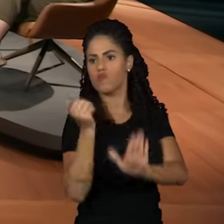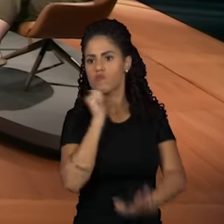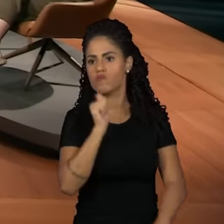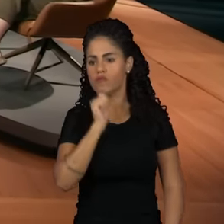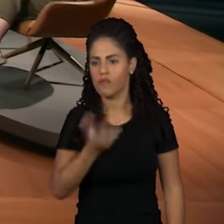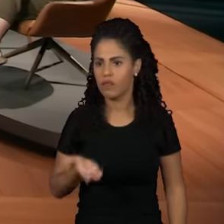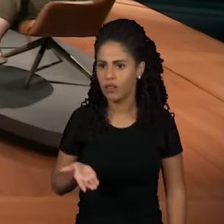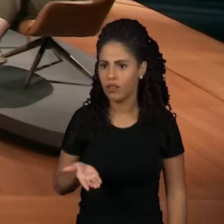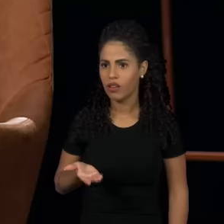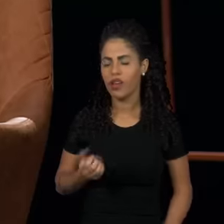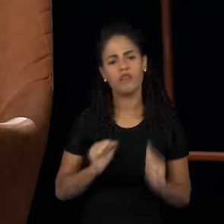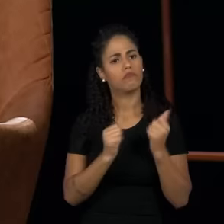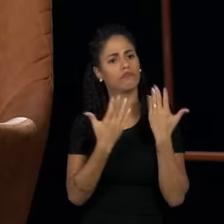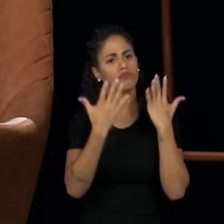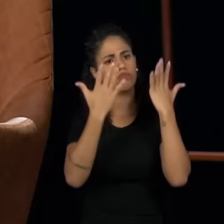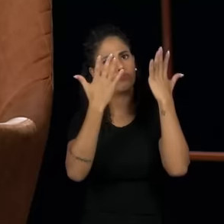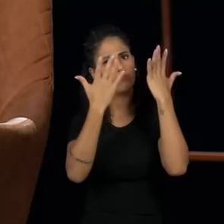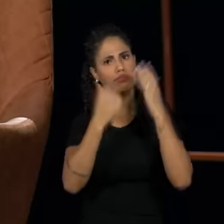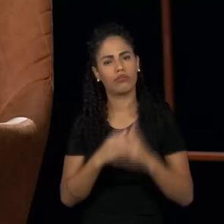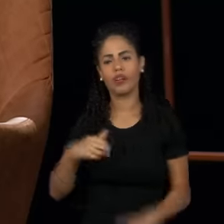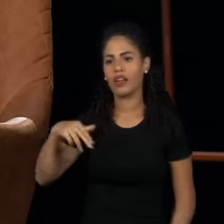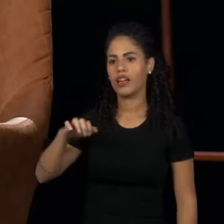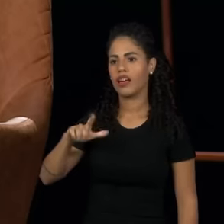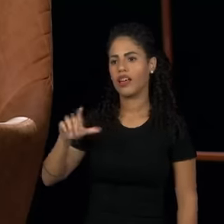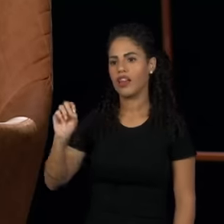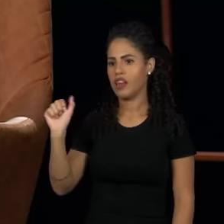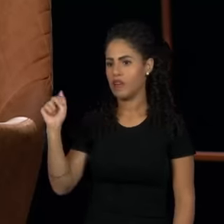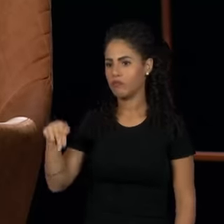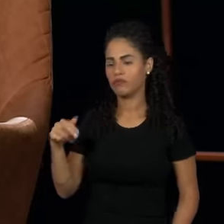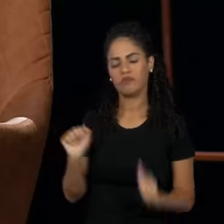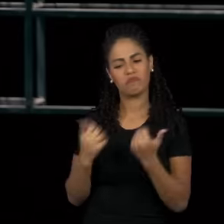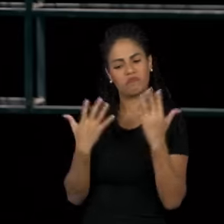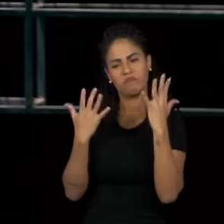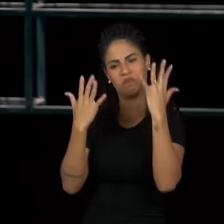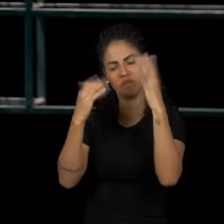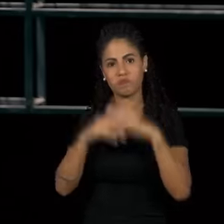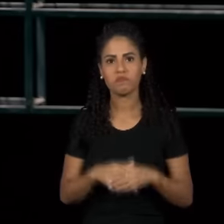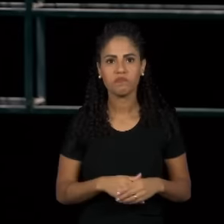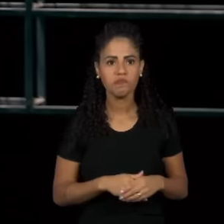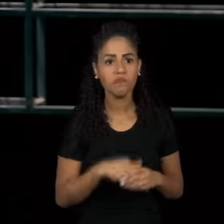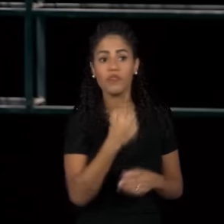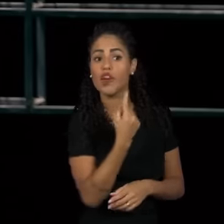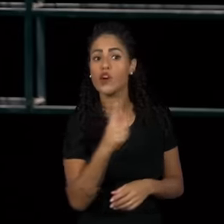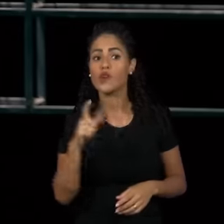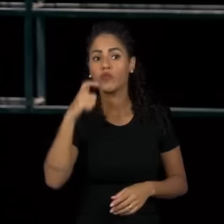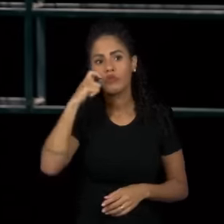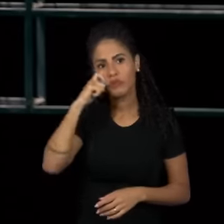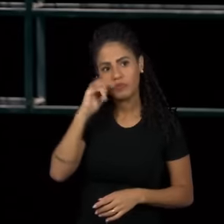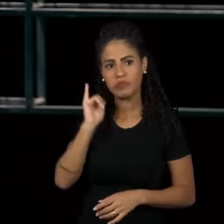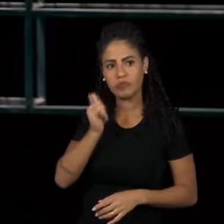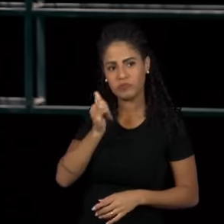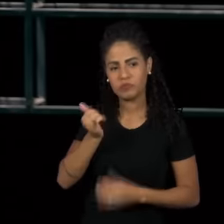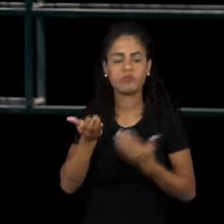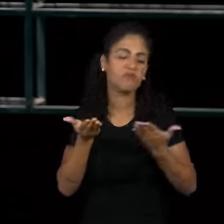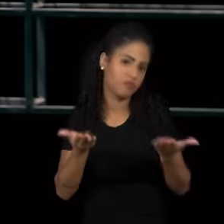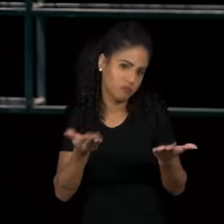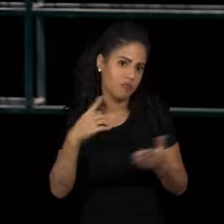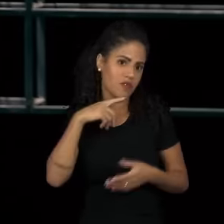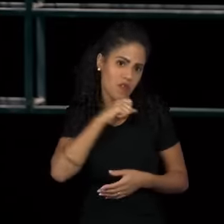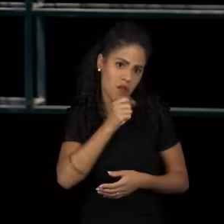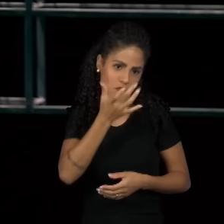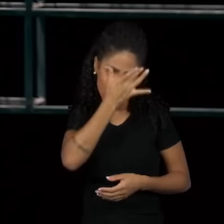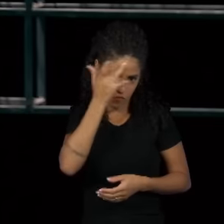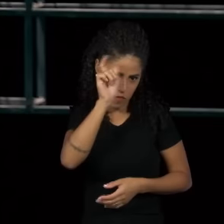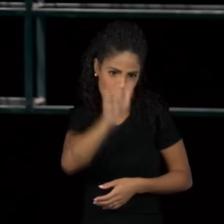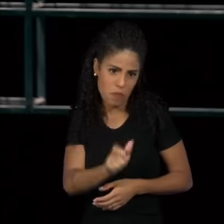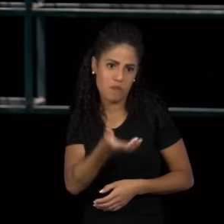Nelson. Grande. Salve, Nelson Rodrigues. Salve. Bom, a gente tem um último depoimento, claro que é dessa